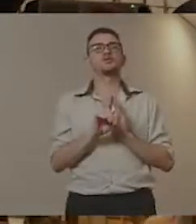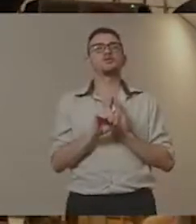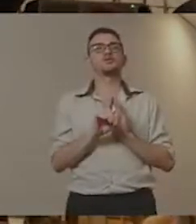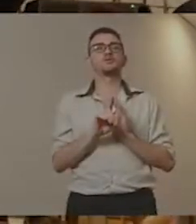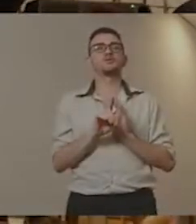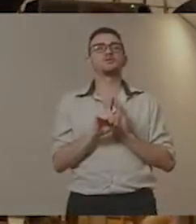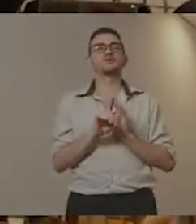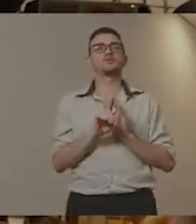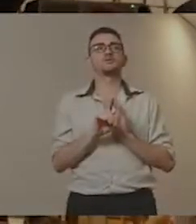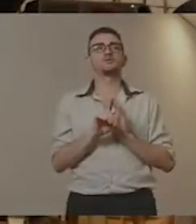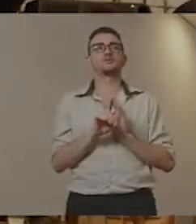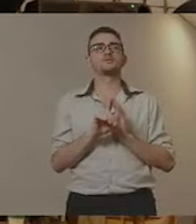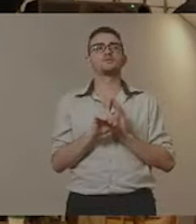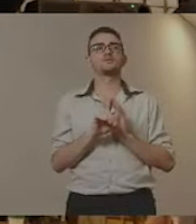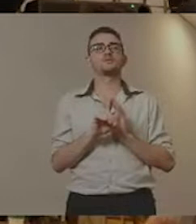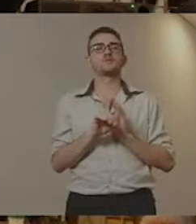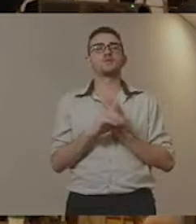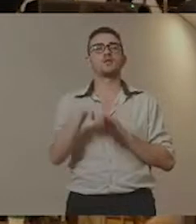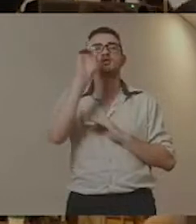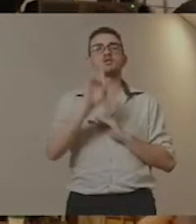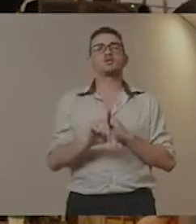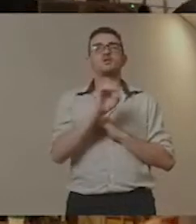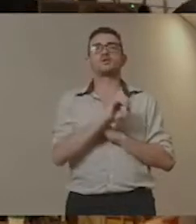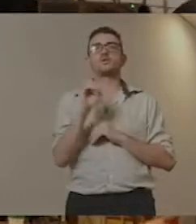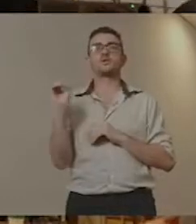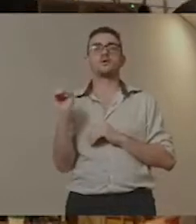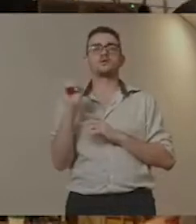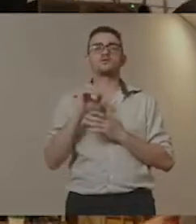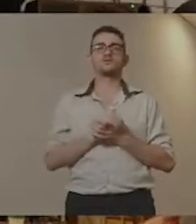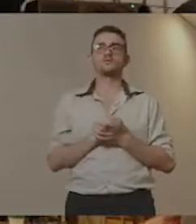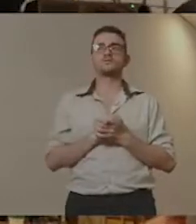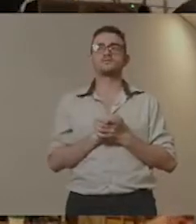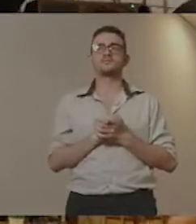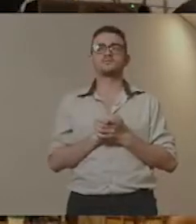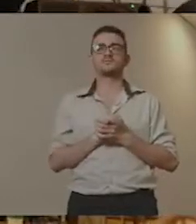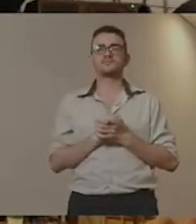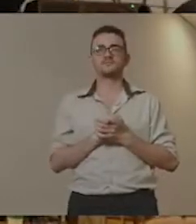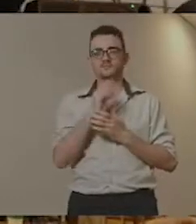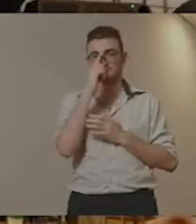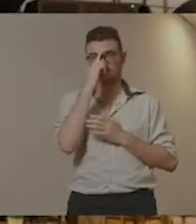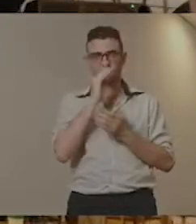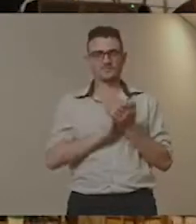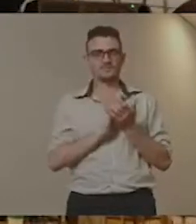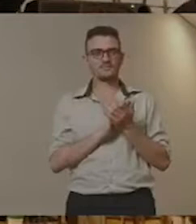de Ensino Oeste. Tudo bem, Caio?